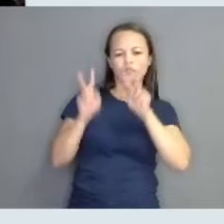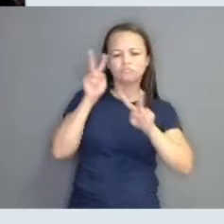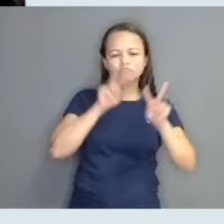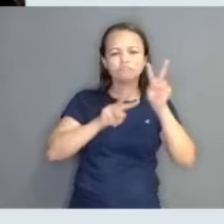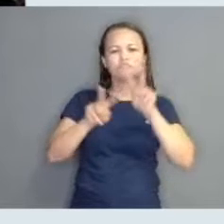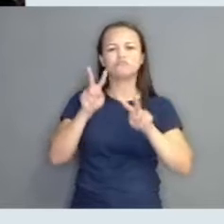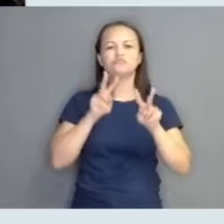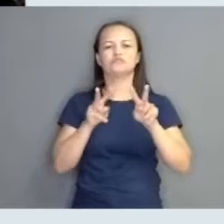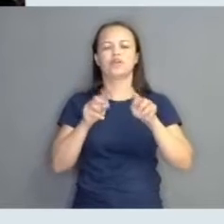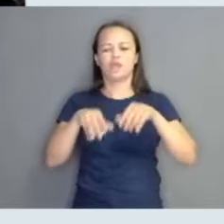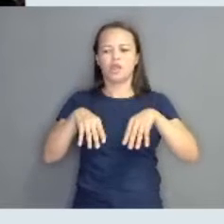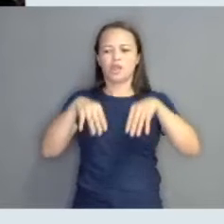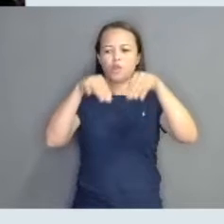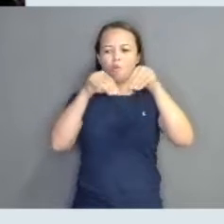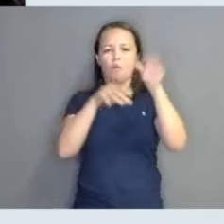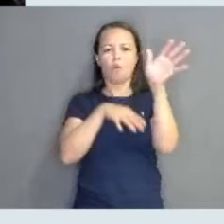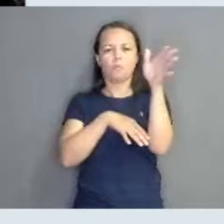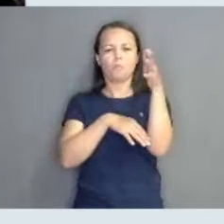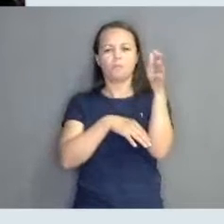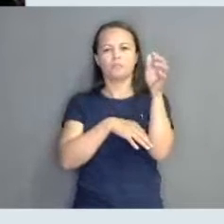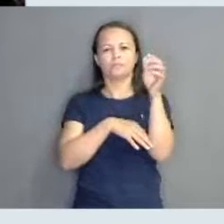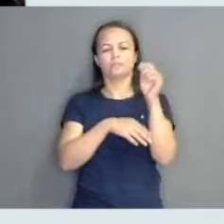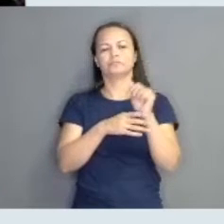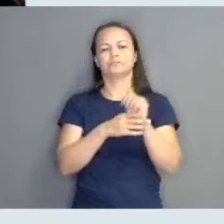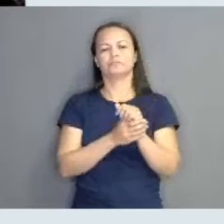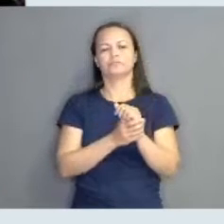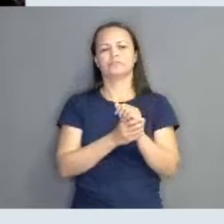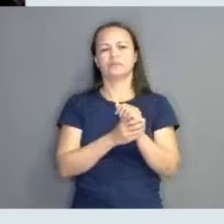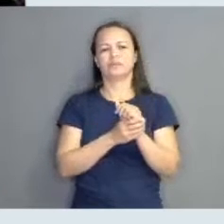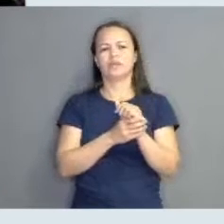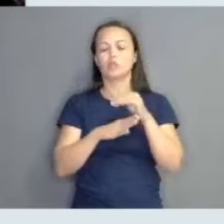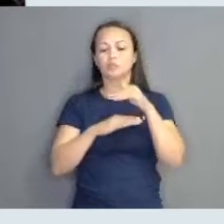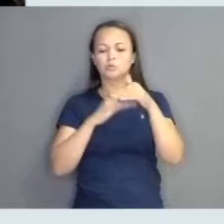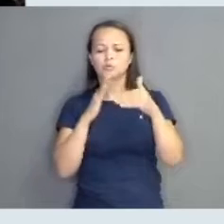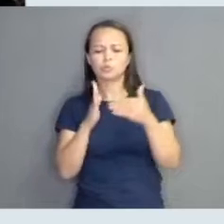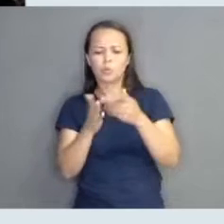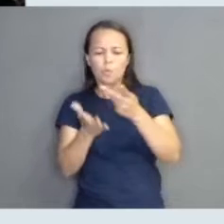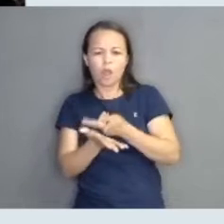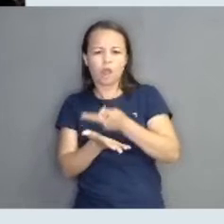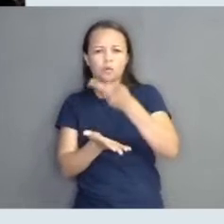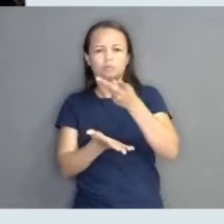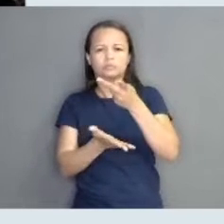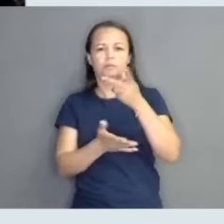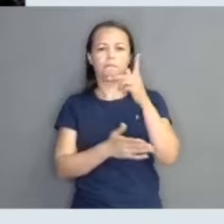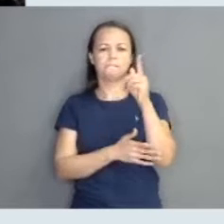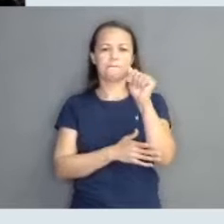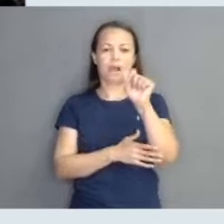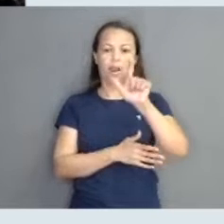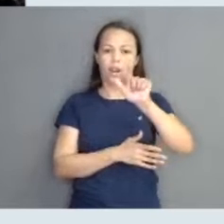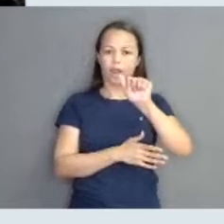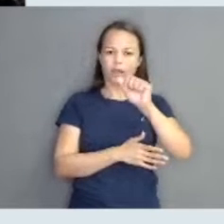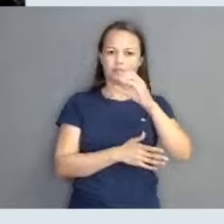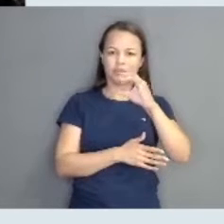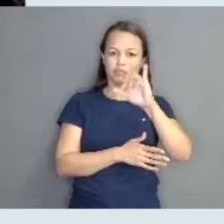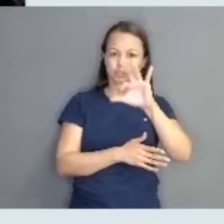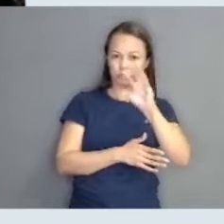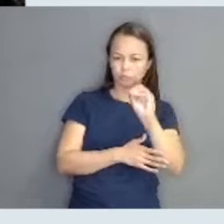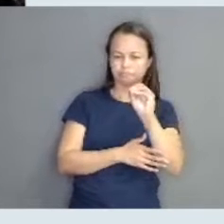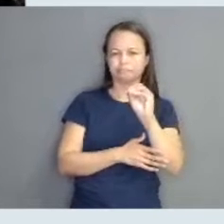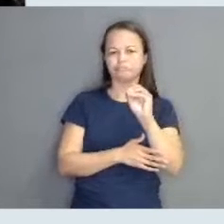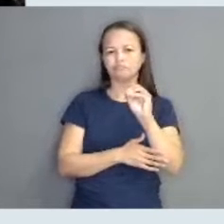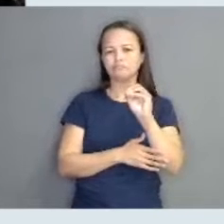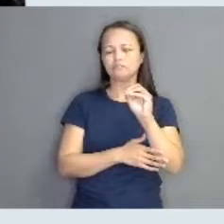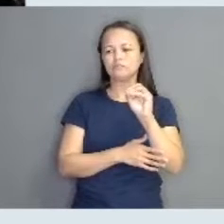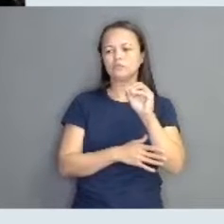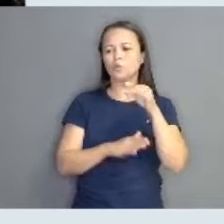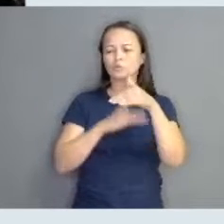quase que diariamente. Tudo que acontece lá na Inglaterra, né? Então tem como referência o palácio. Para vocês terem uma